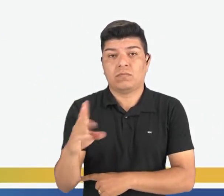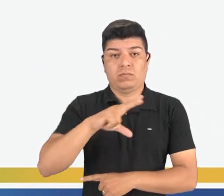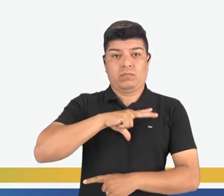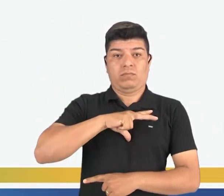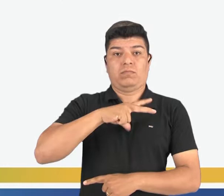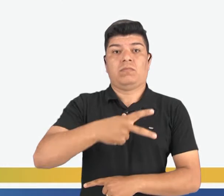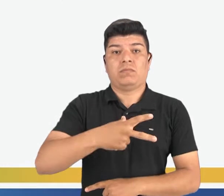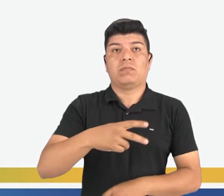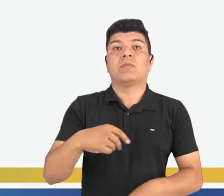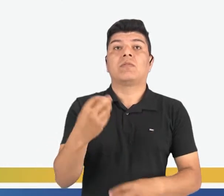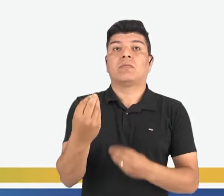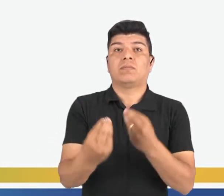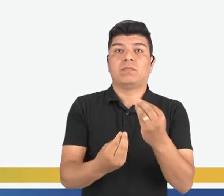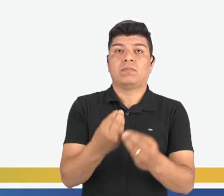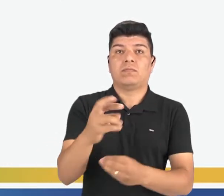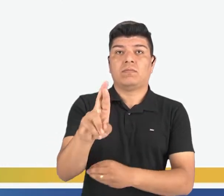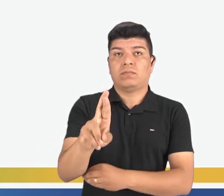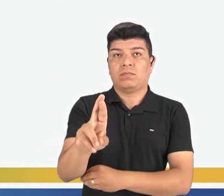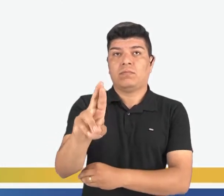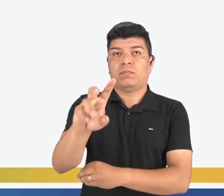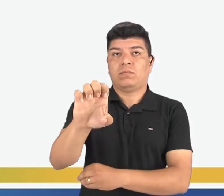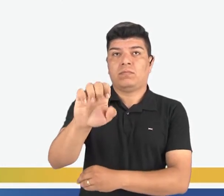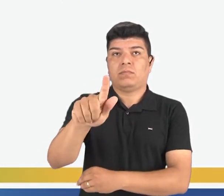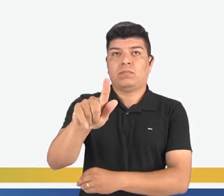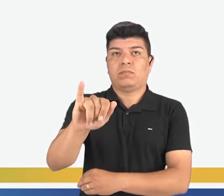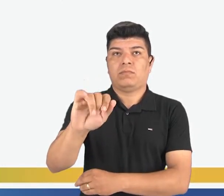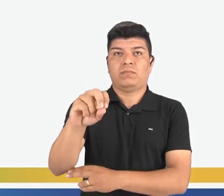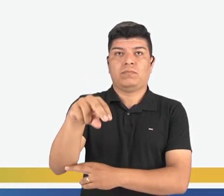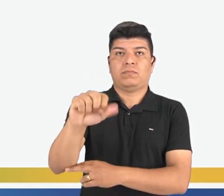Portugal, chamadas de regionalismo.